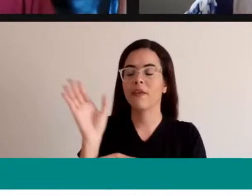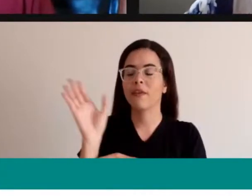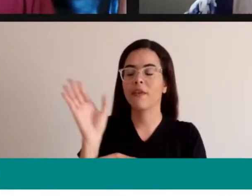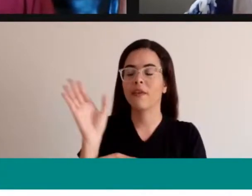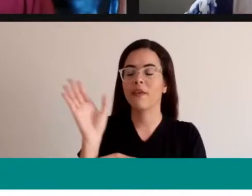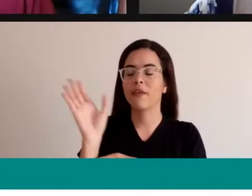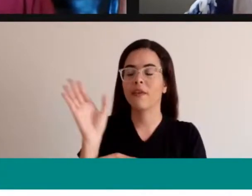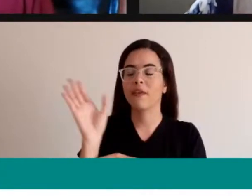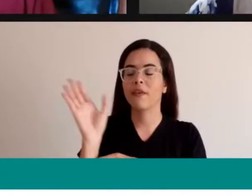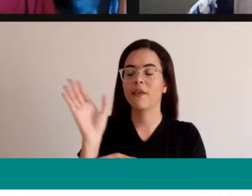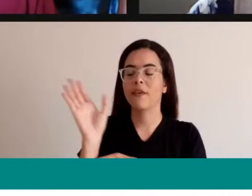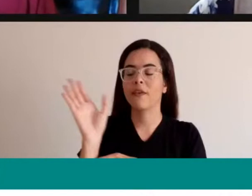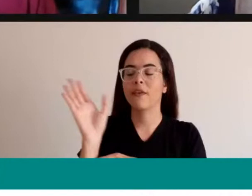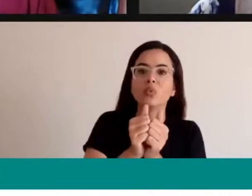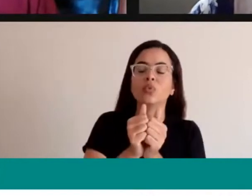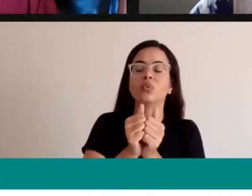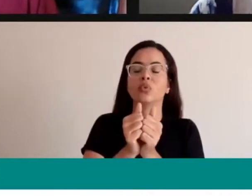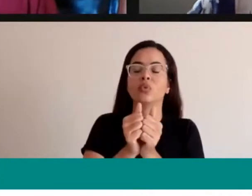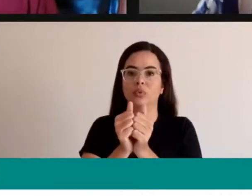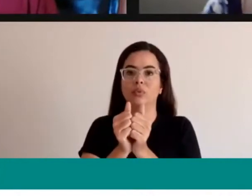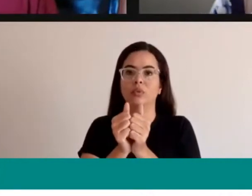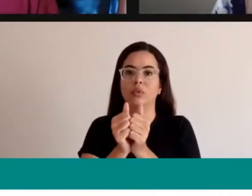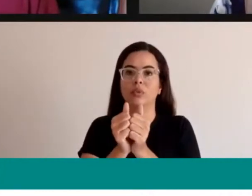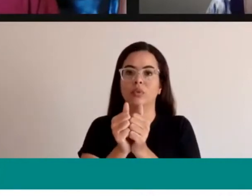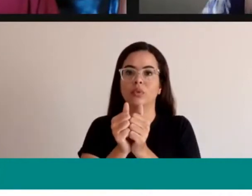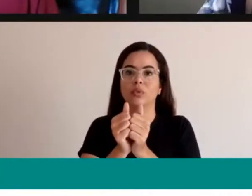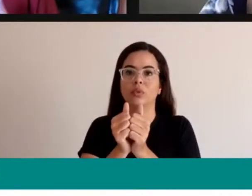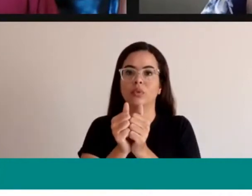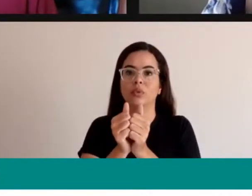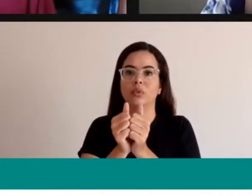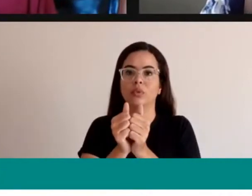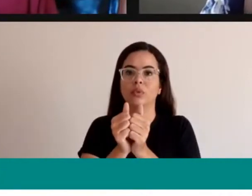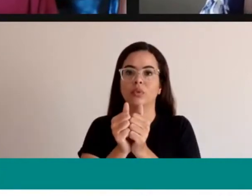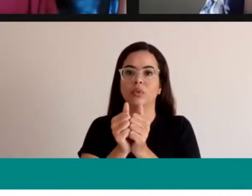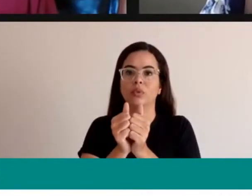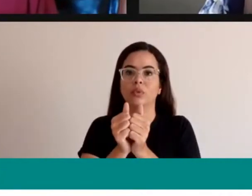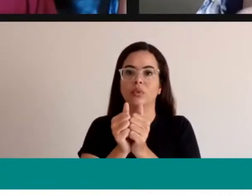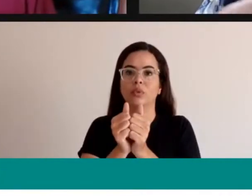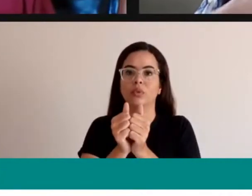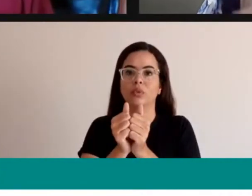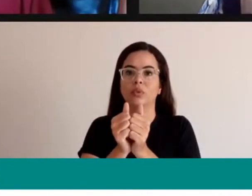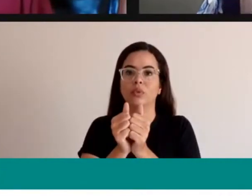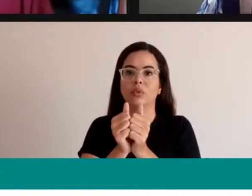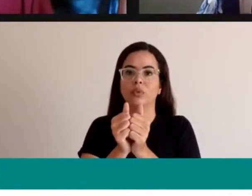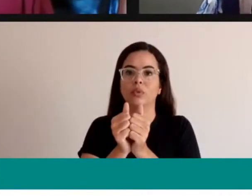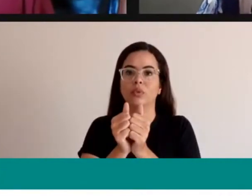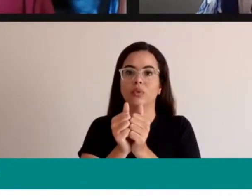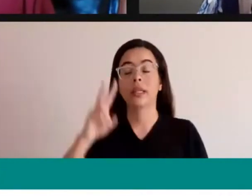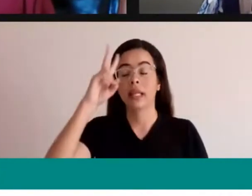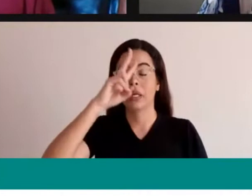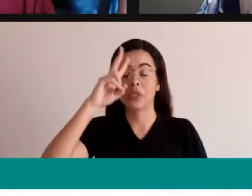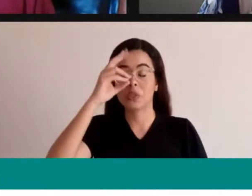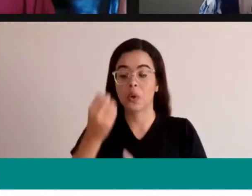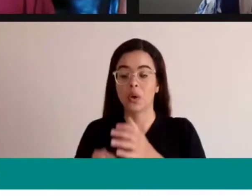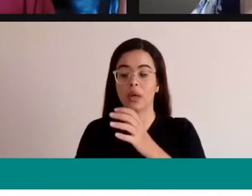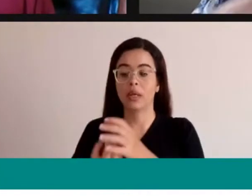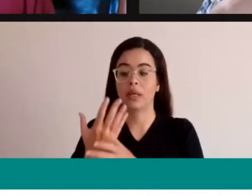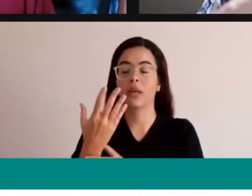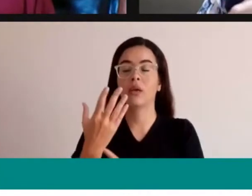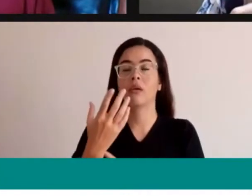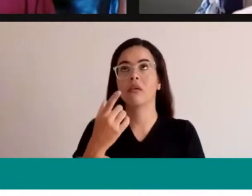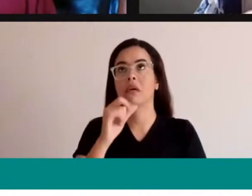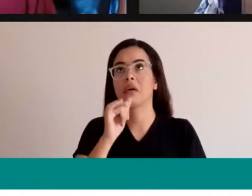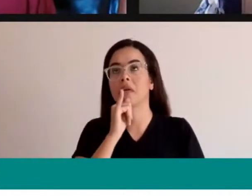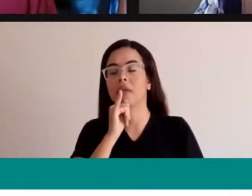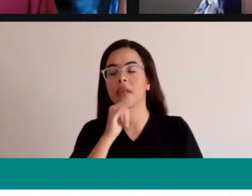fenômenos químicos. Quando, na história que a gente criou, tinha um momento em que